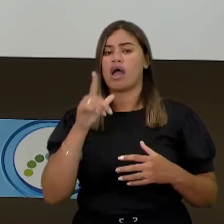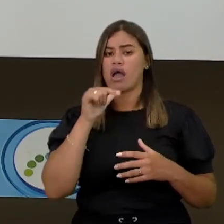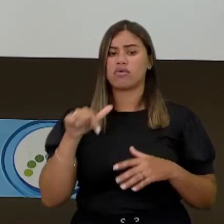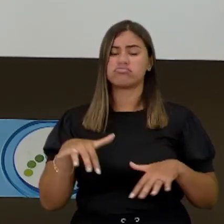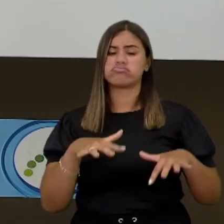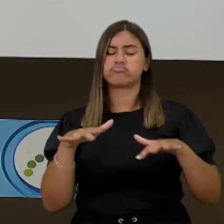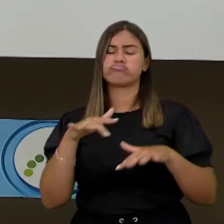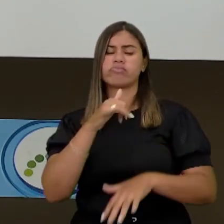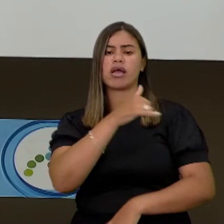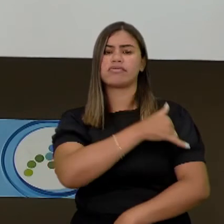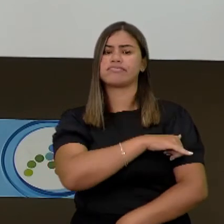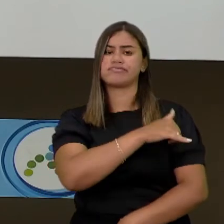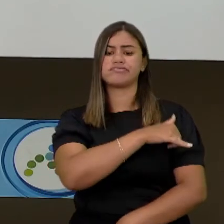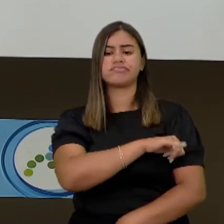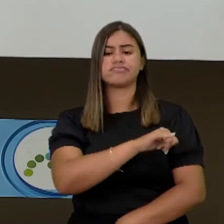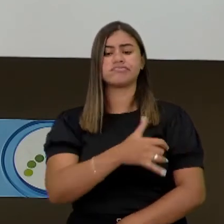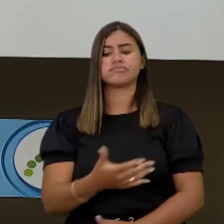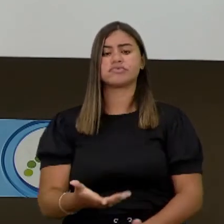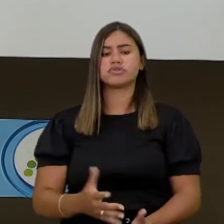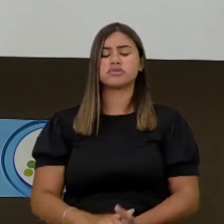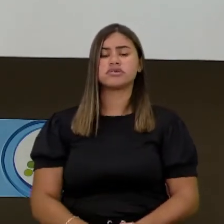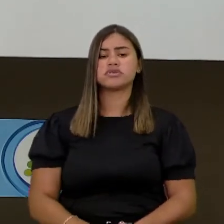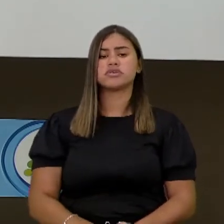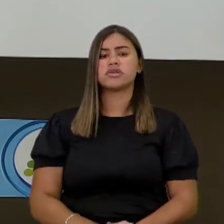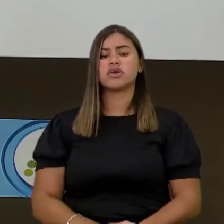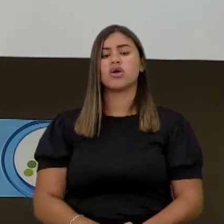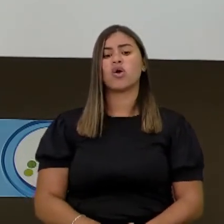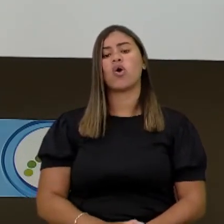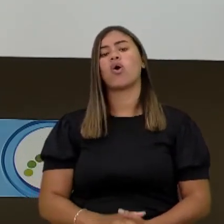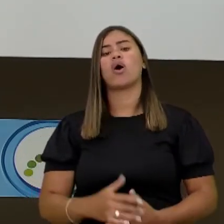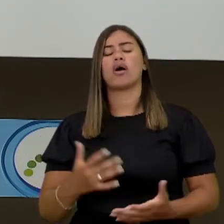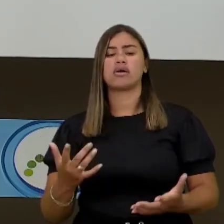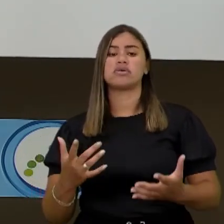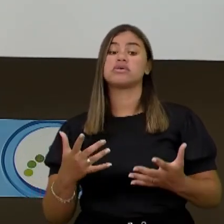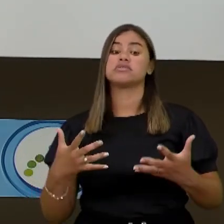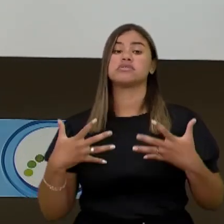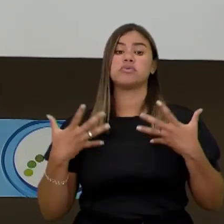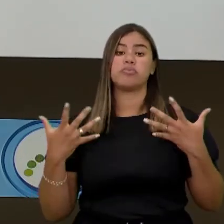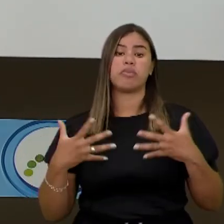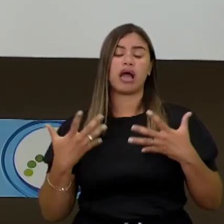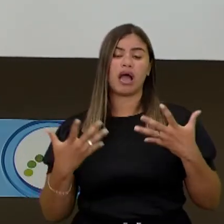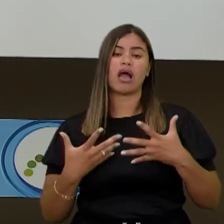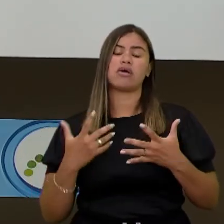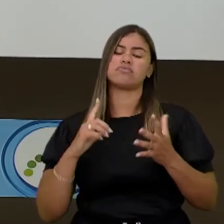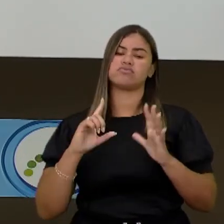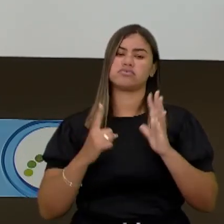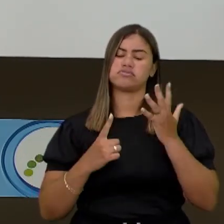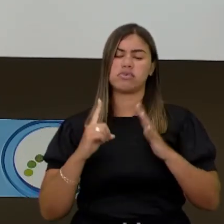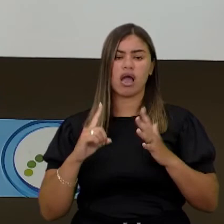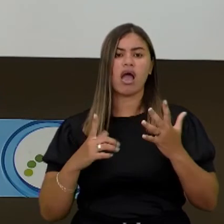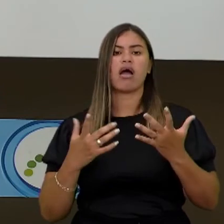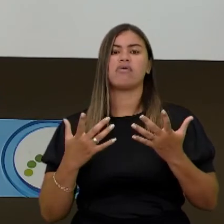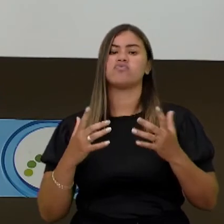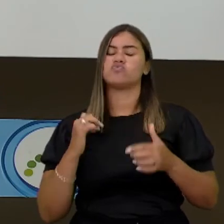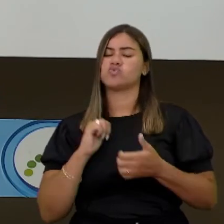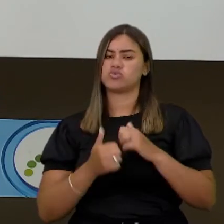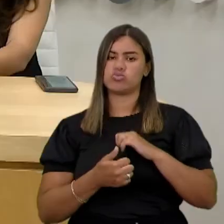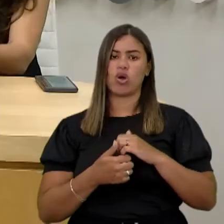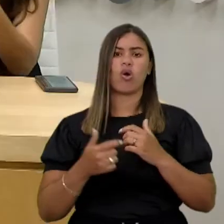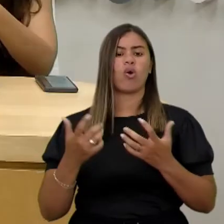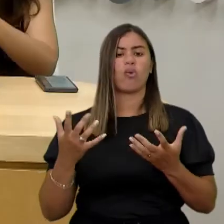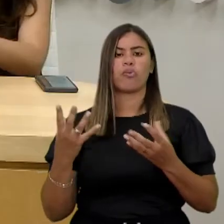não. Assim, talvez entretenimento, futebol, carnaval, né? São assuntos que as pessoas se interessam, né? Se interessam. Que vem do